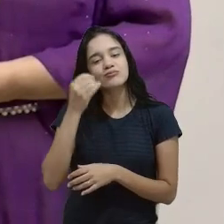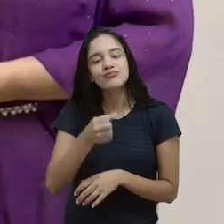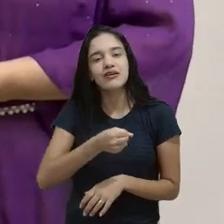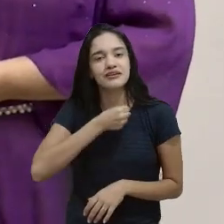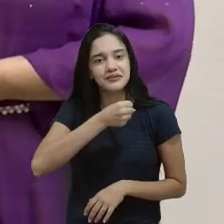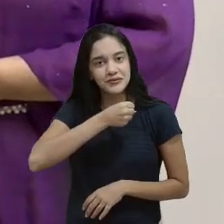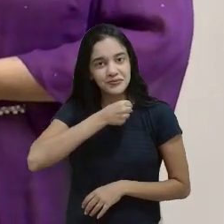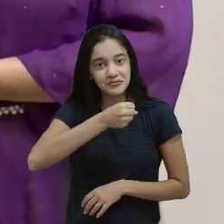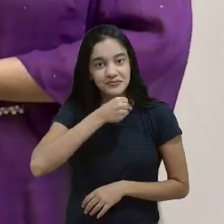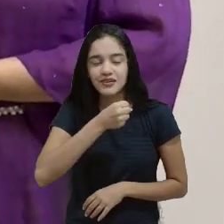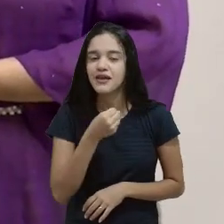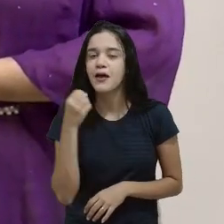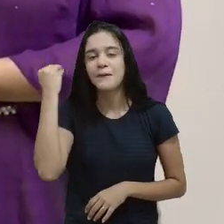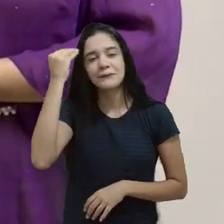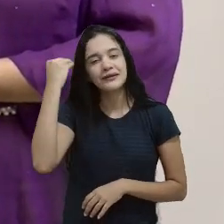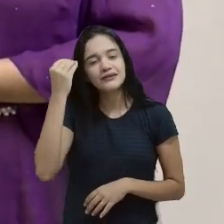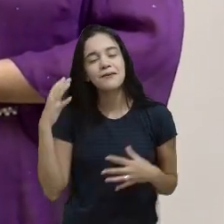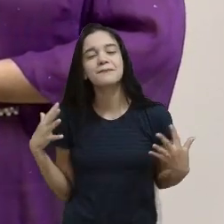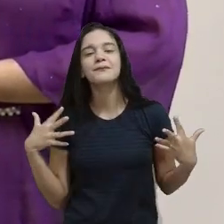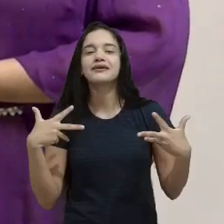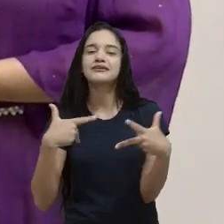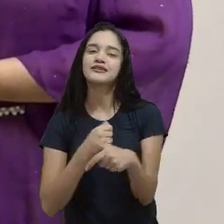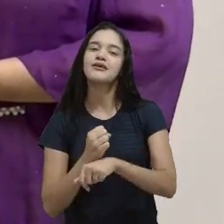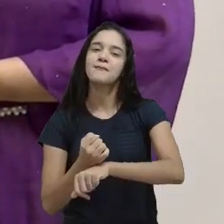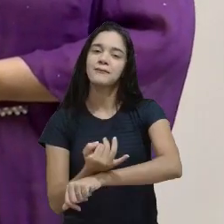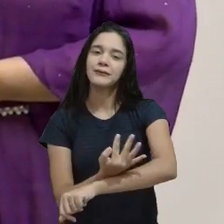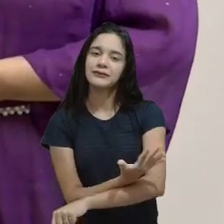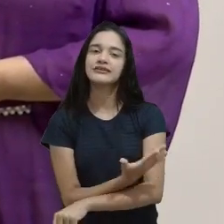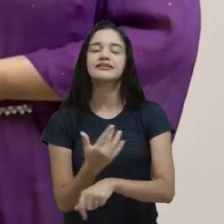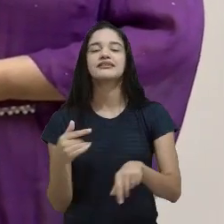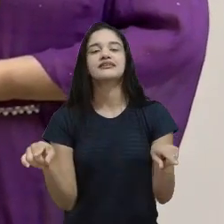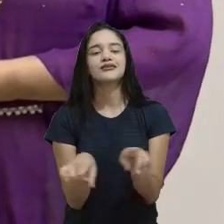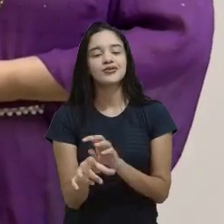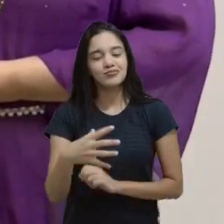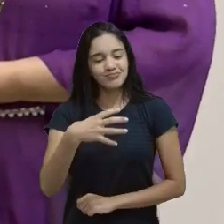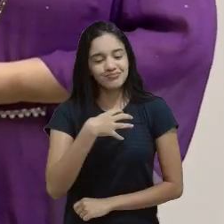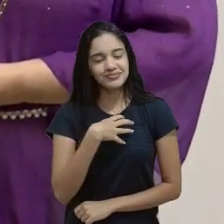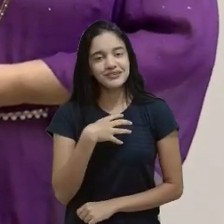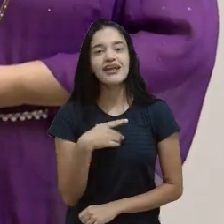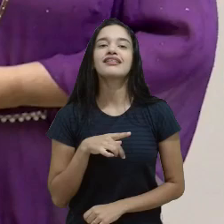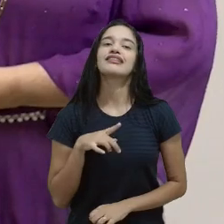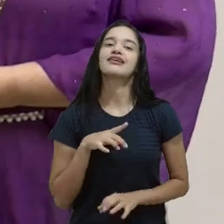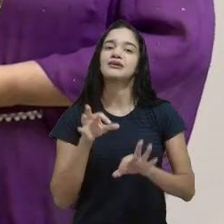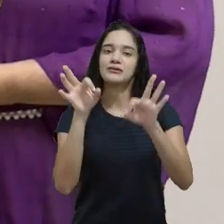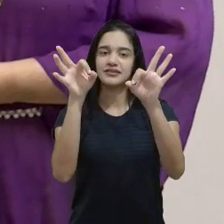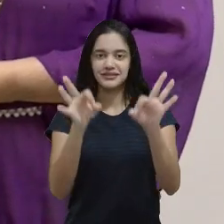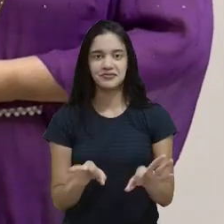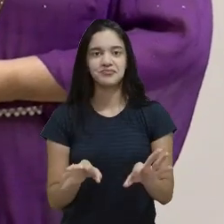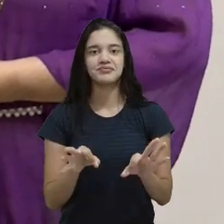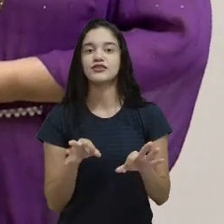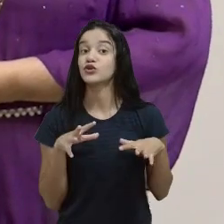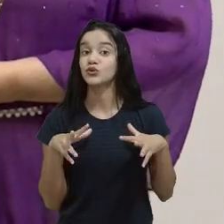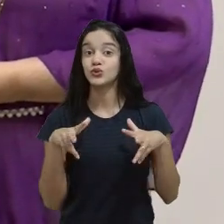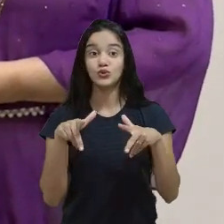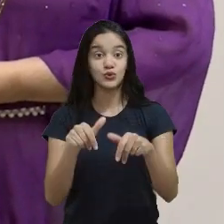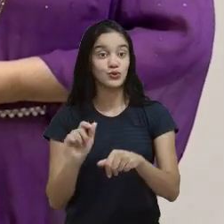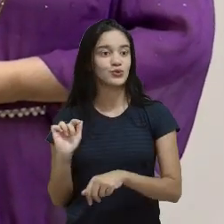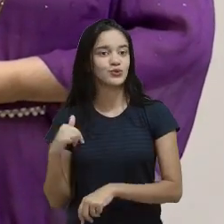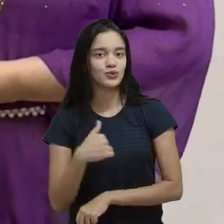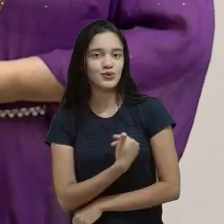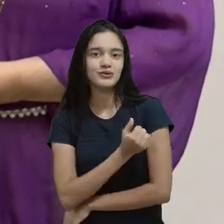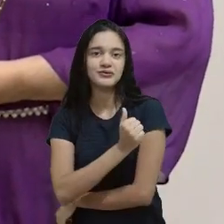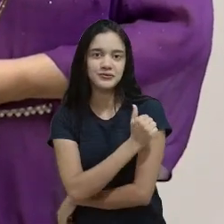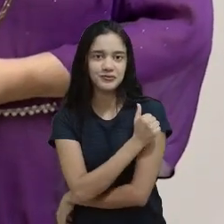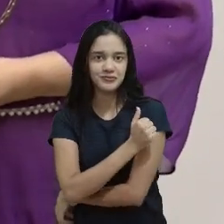é? Tão maravilhoso e tão emocionante, que nos toca e tenho certeza que tocará todos os nossos alunos e alunas